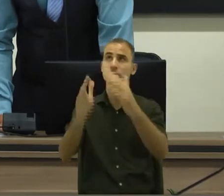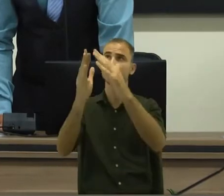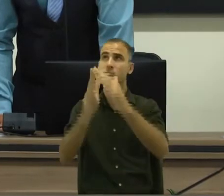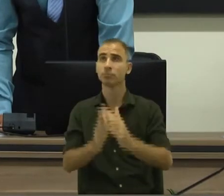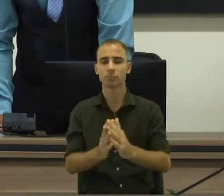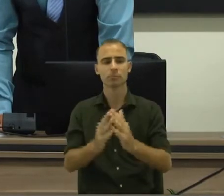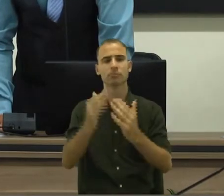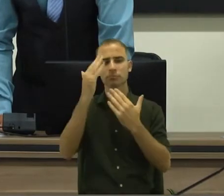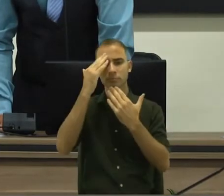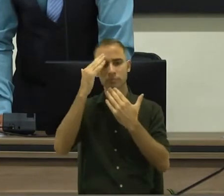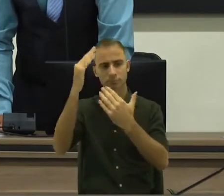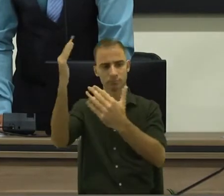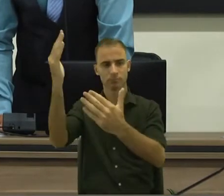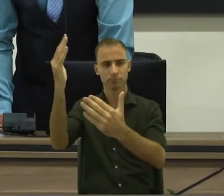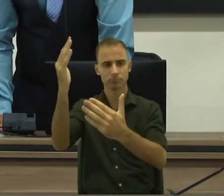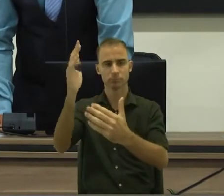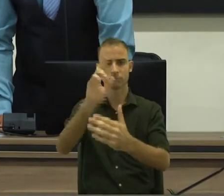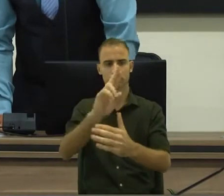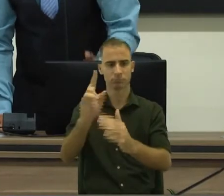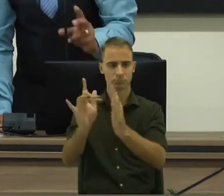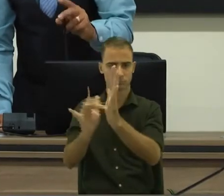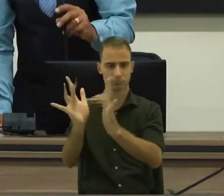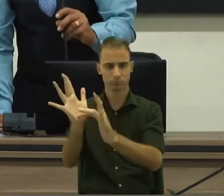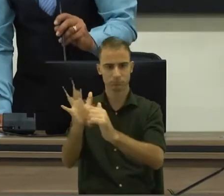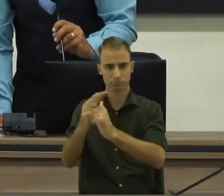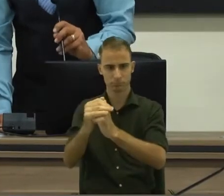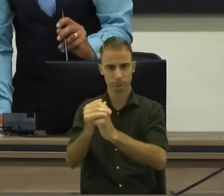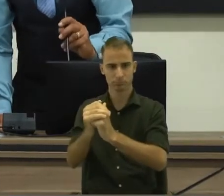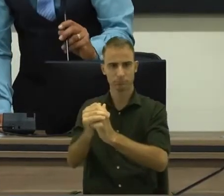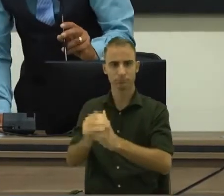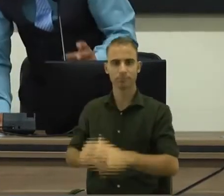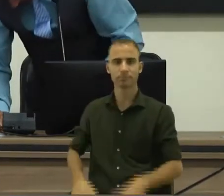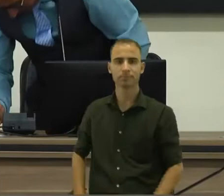já te agradecemos em nome de Jesus. Amém.